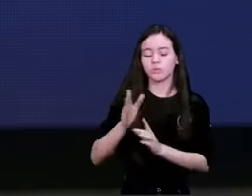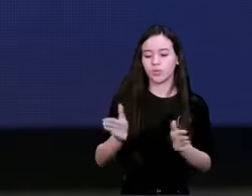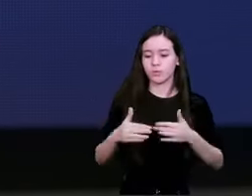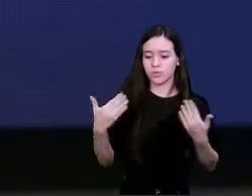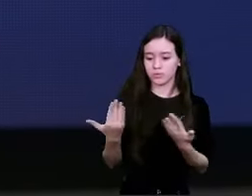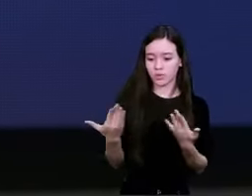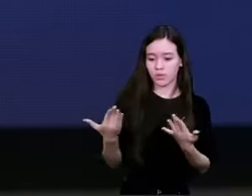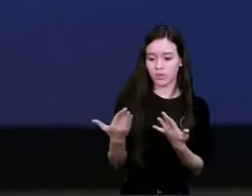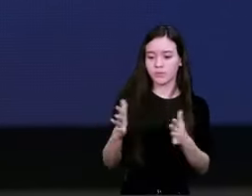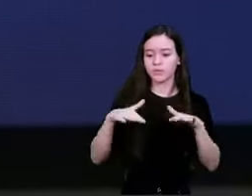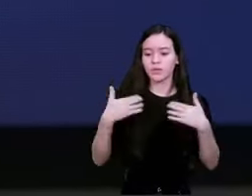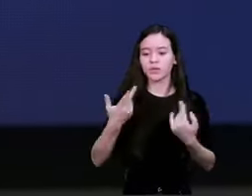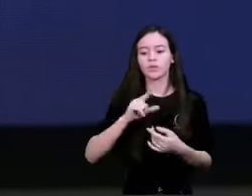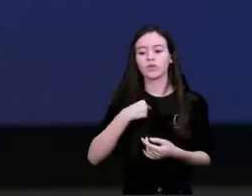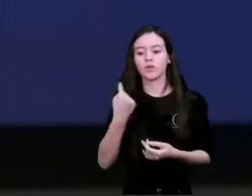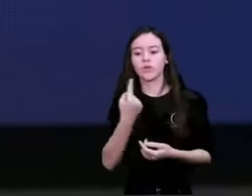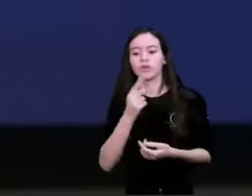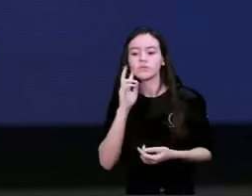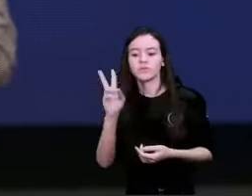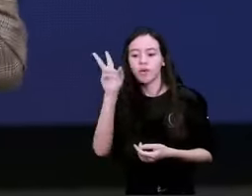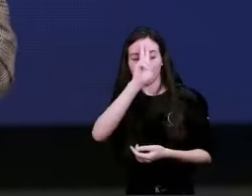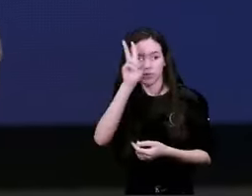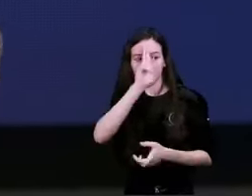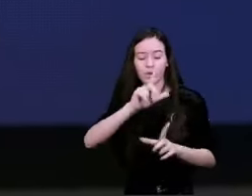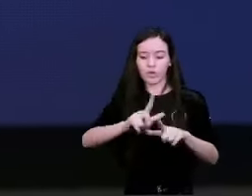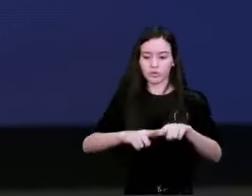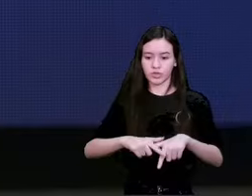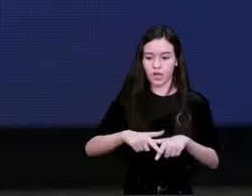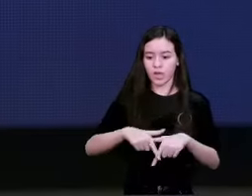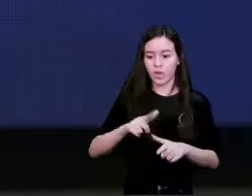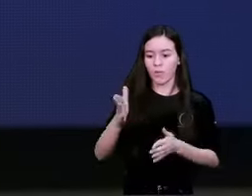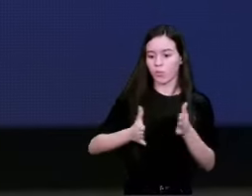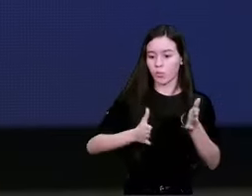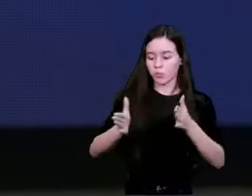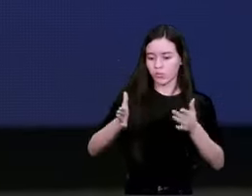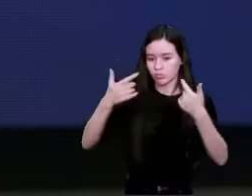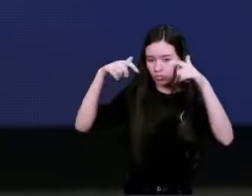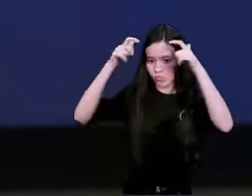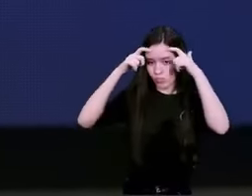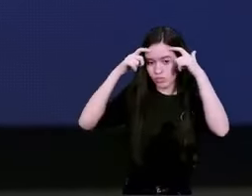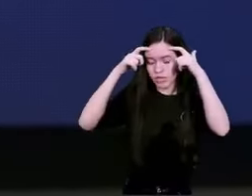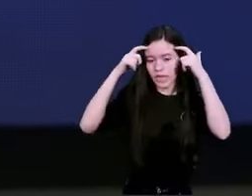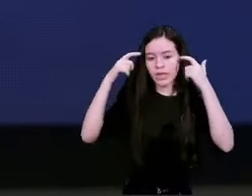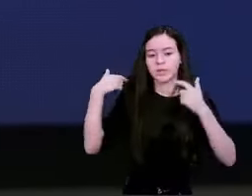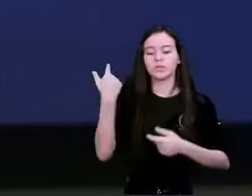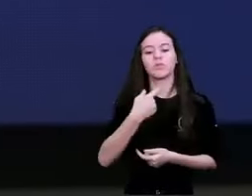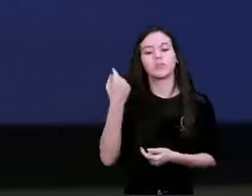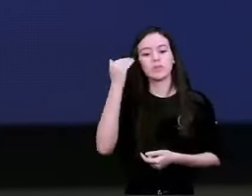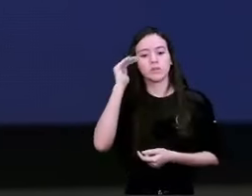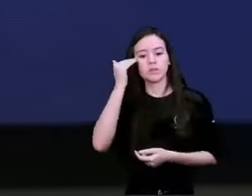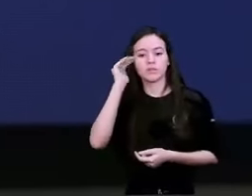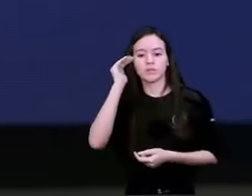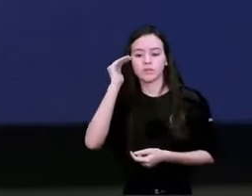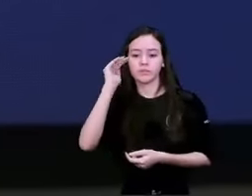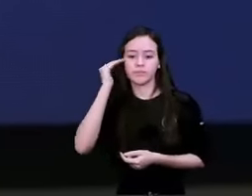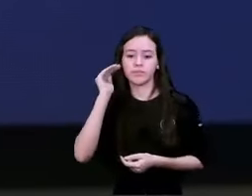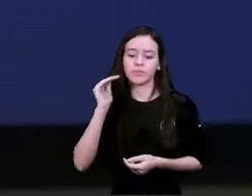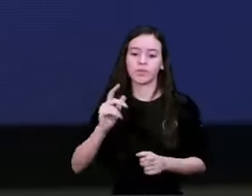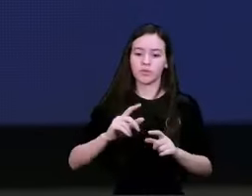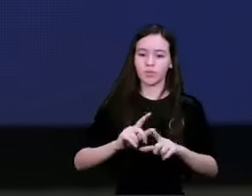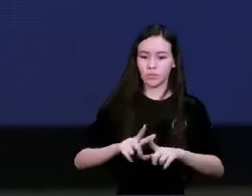momento. Quando nós olhamos para a história de Israel, para o período de monarquia, a gente vai entender que Israel está vivendo